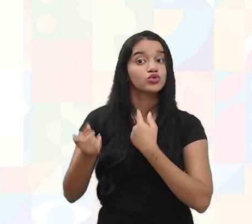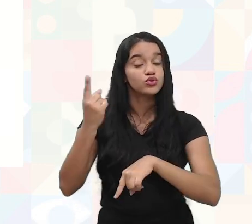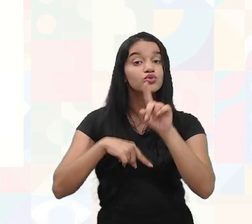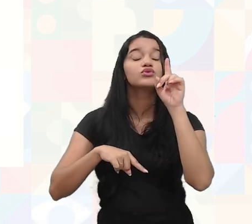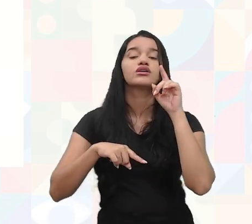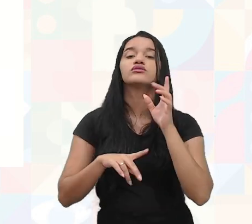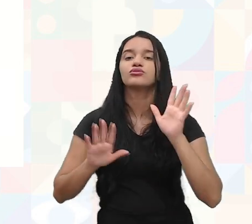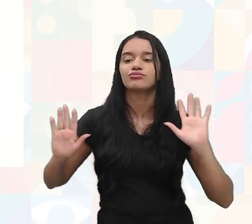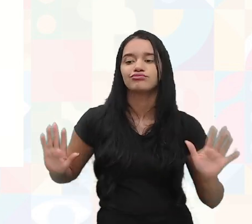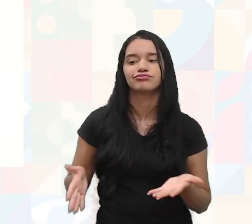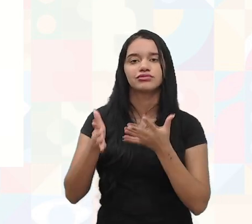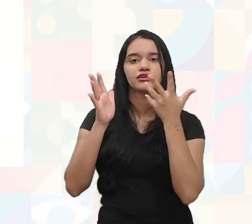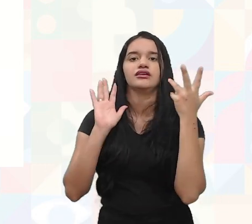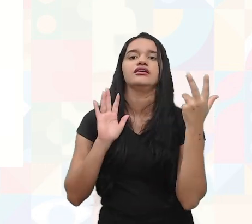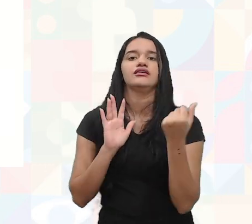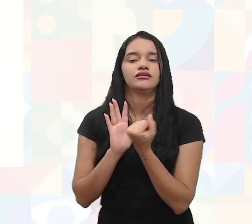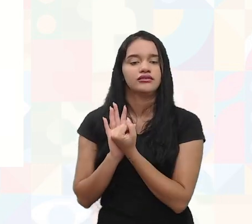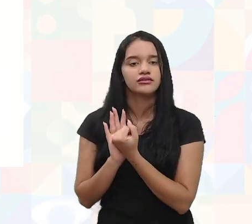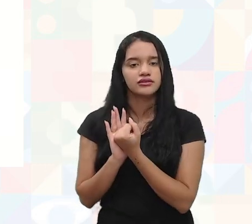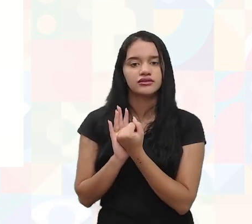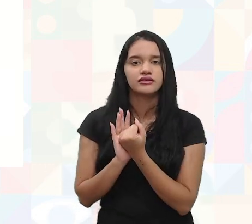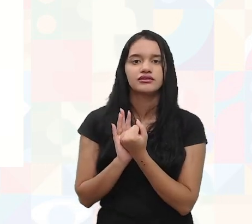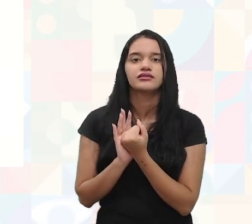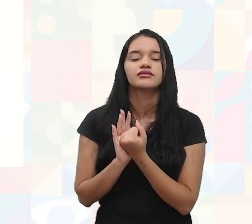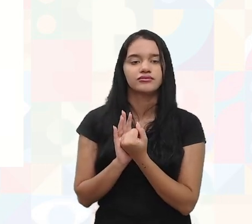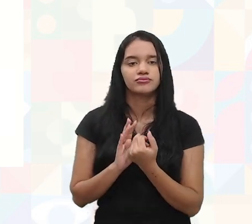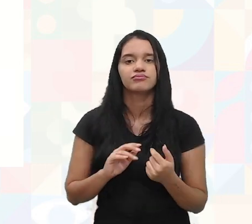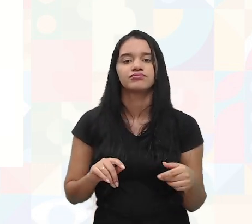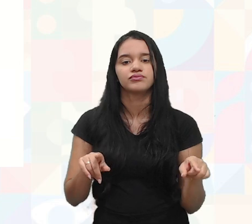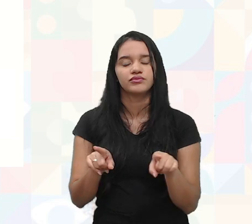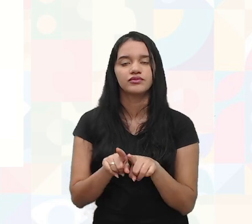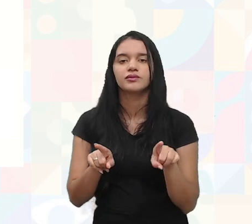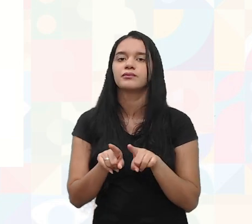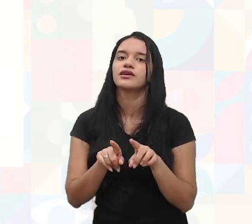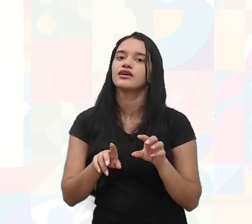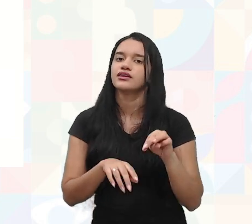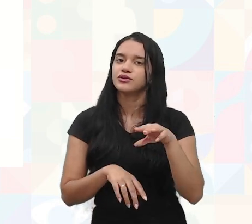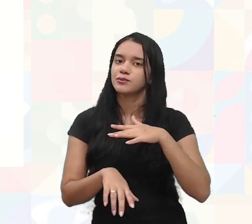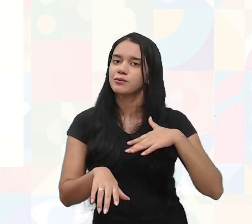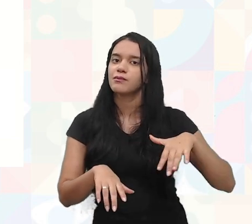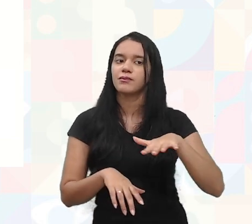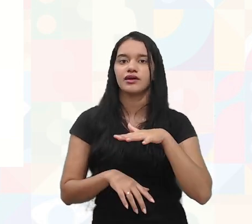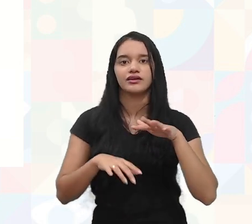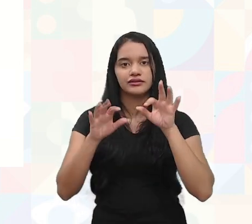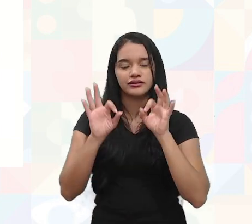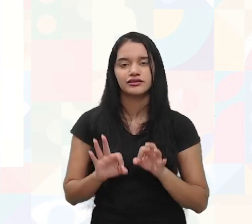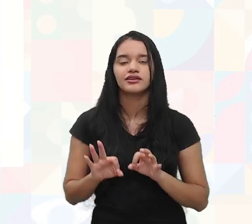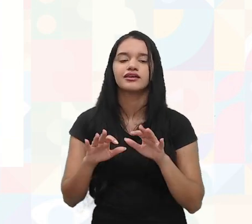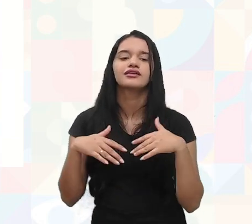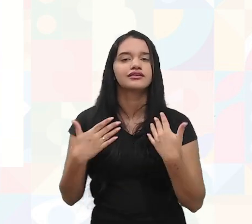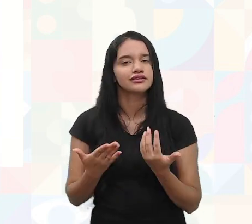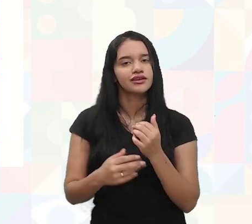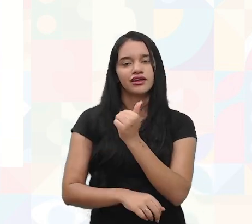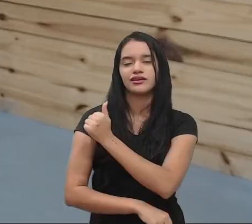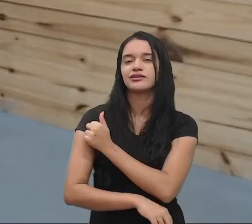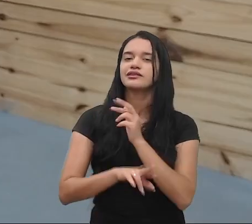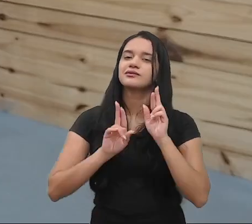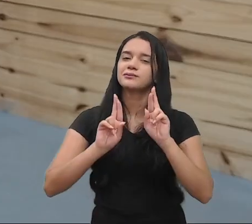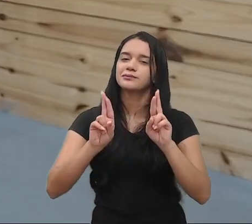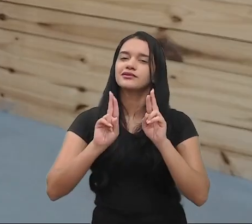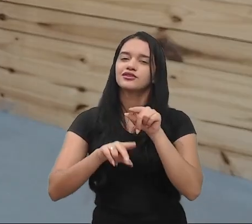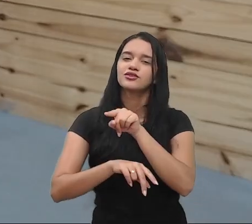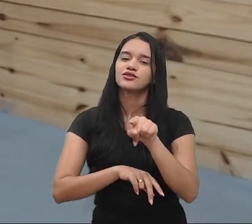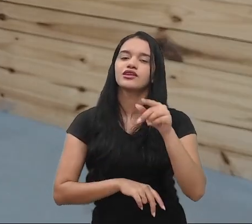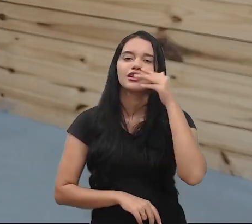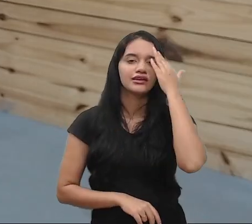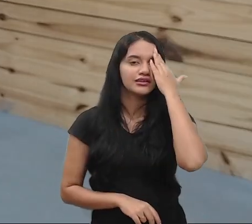do fortalecimento de uma marca e da sua consagração no mercado, certo? Então, estudante, eu espero que você tenha